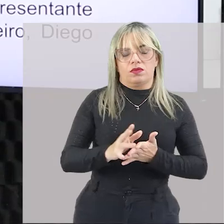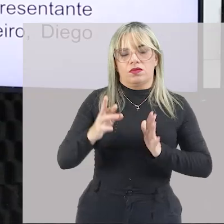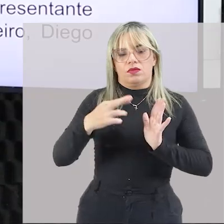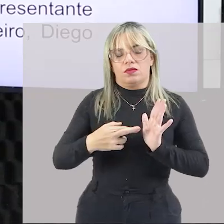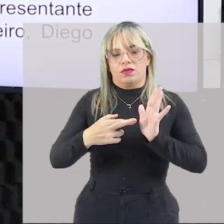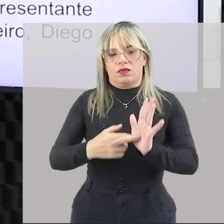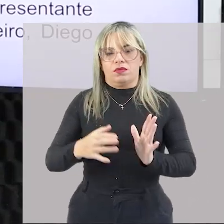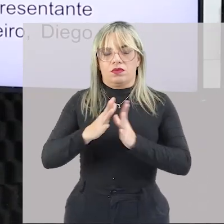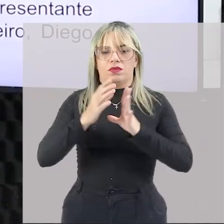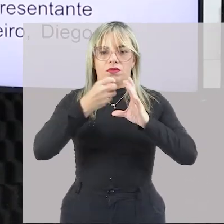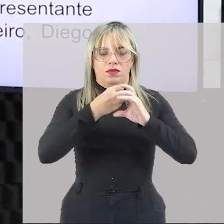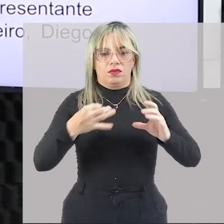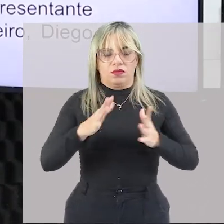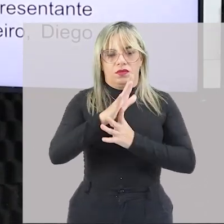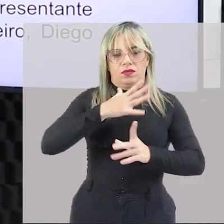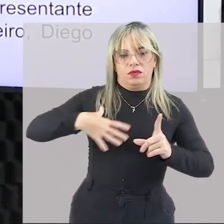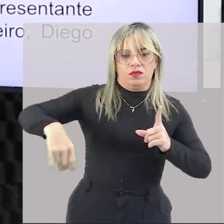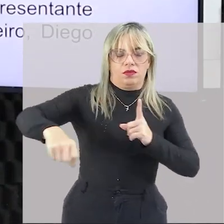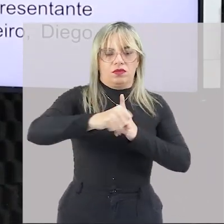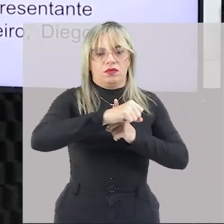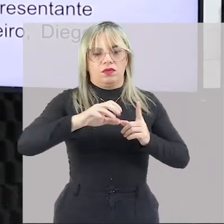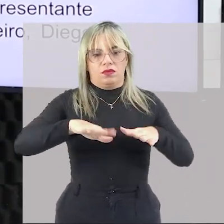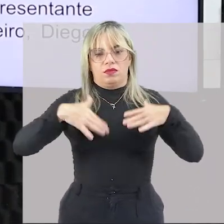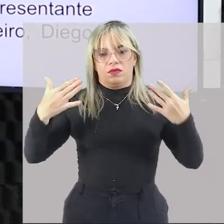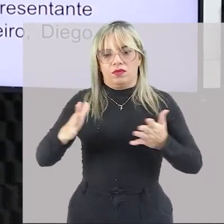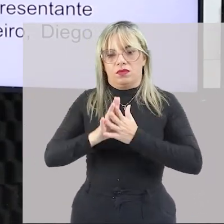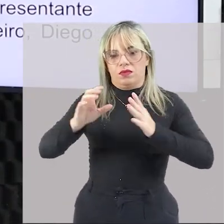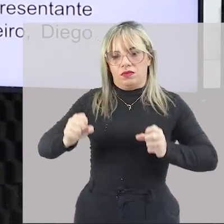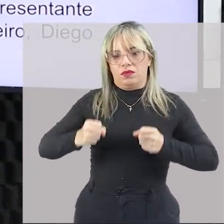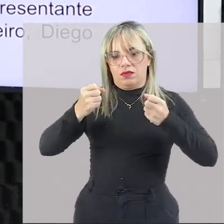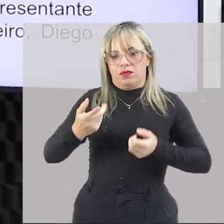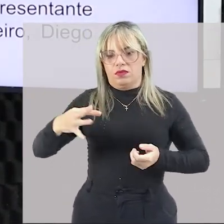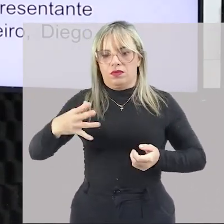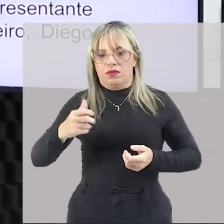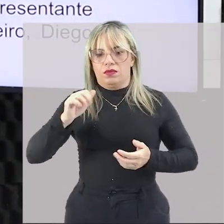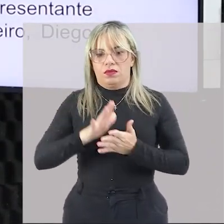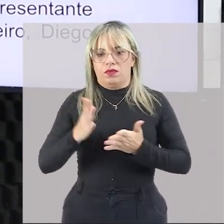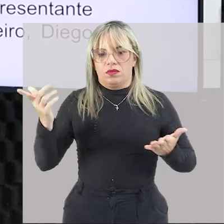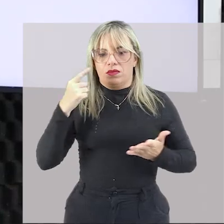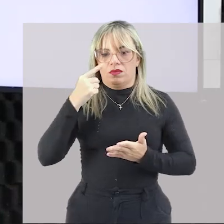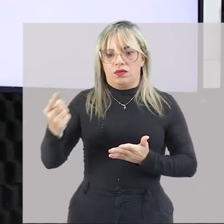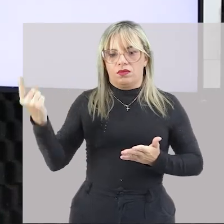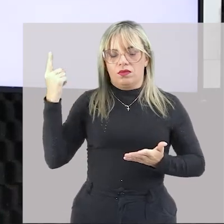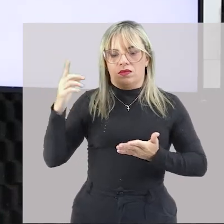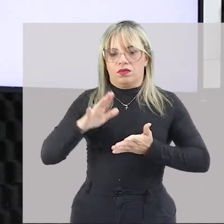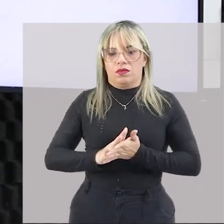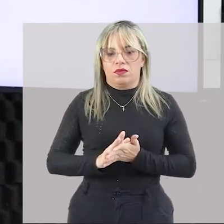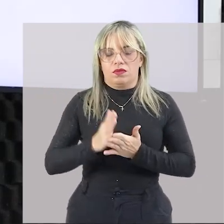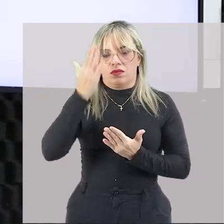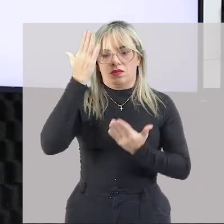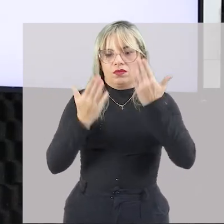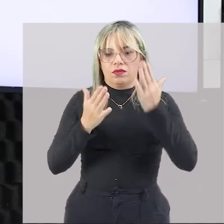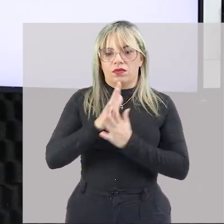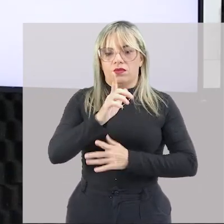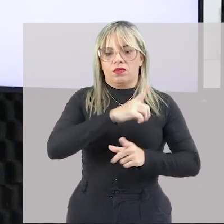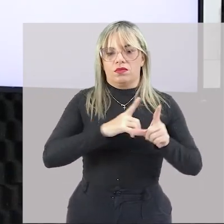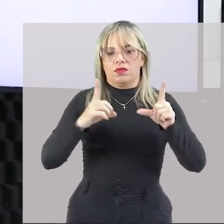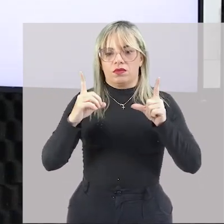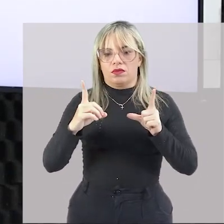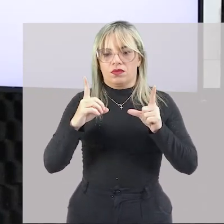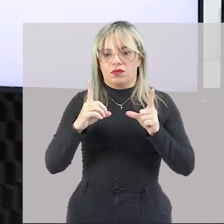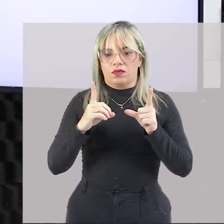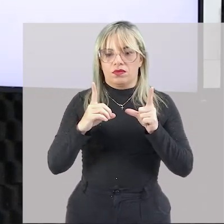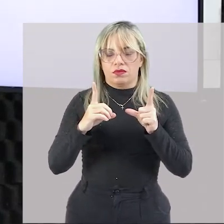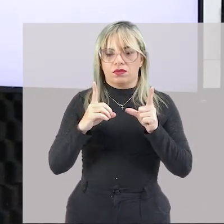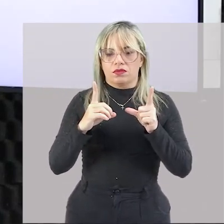representar aspectos sociais dessa nova. Pode ser o Rivera ou pode ser o Kubin. Pablo Picasso, representante do